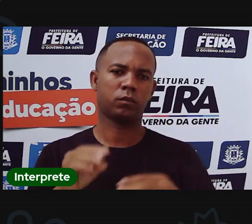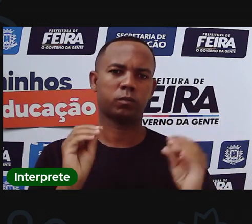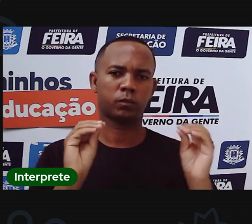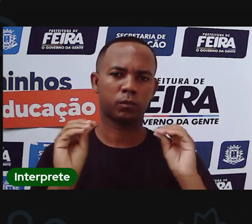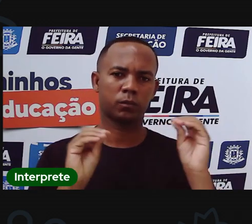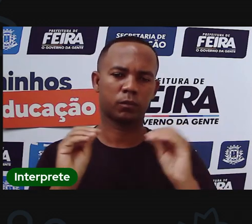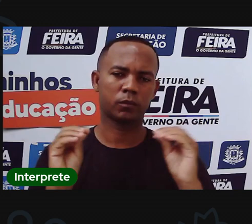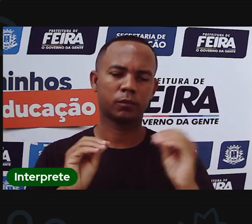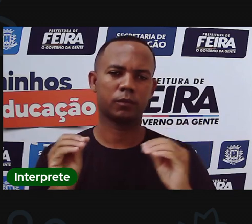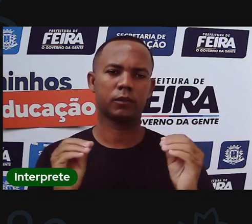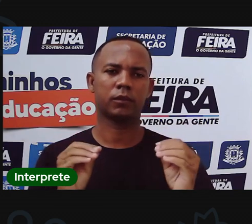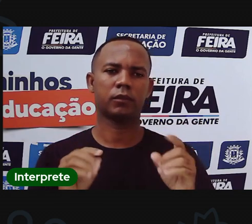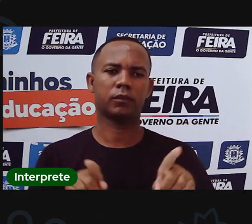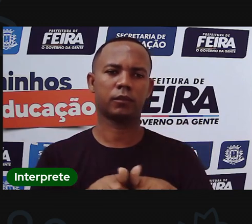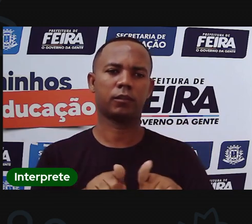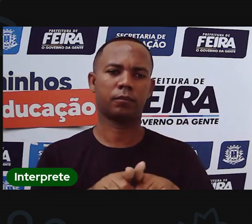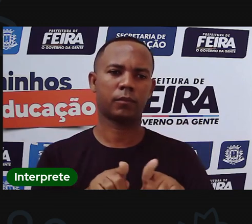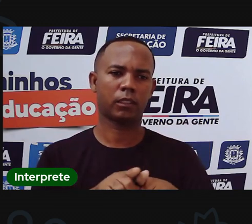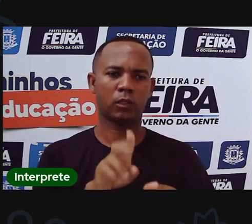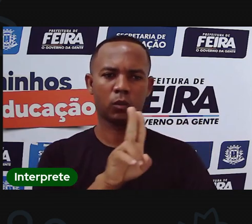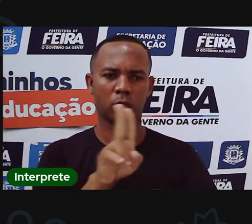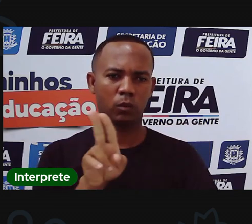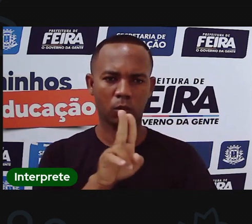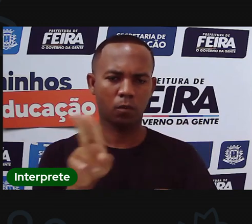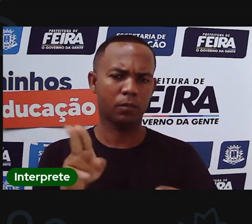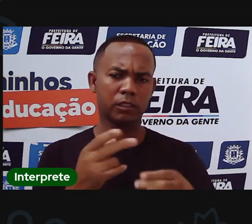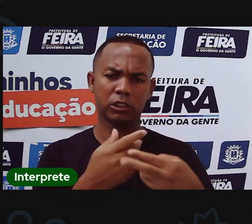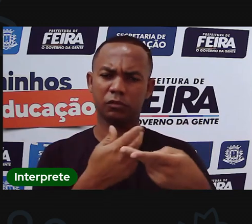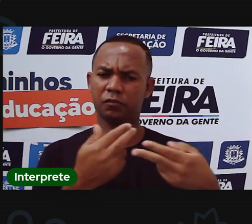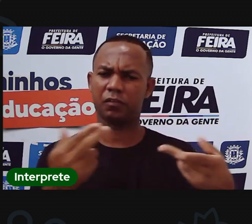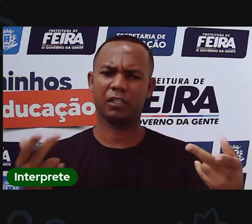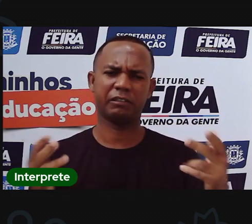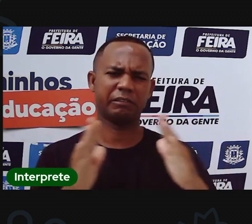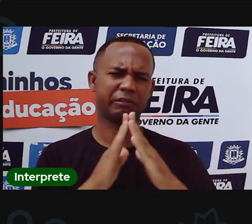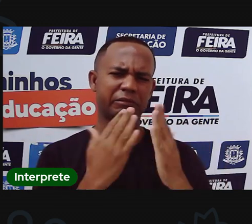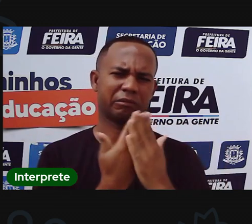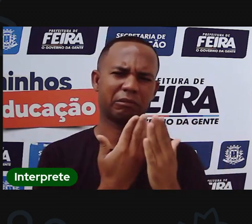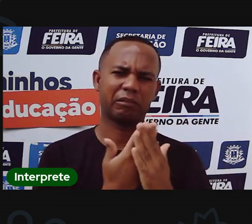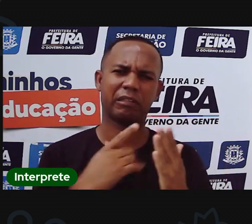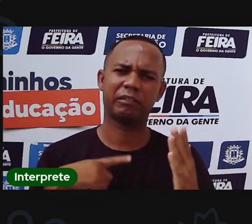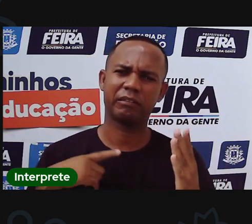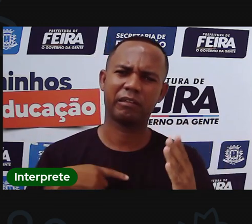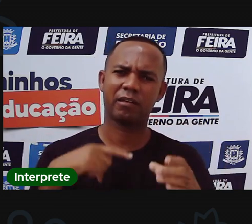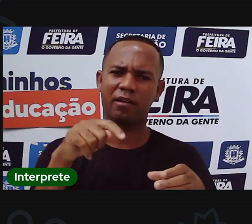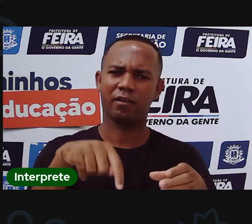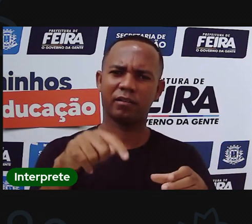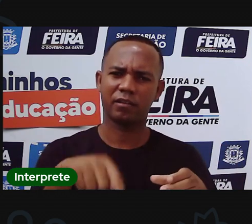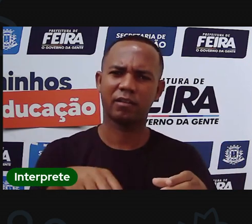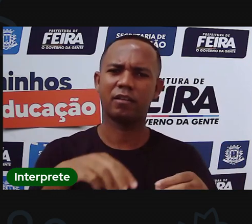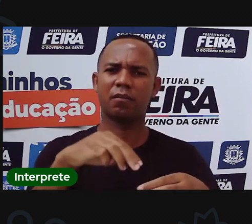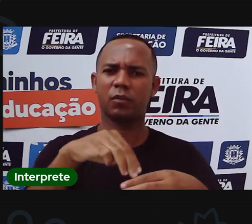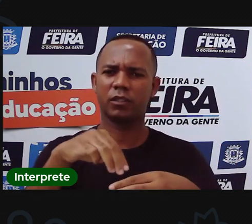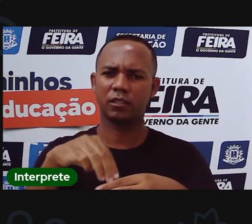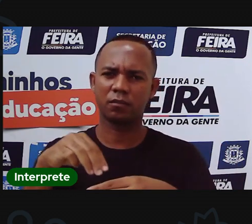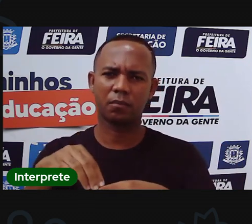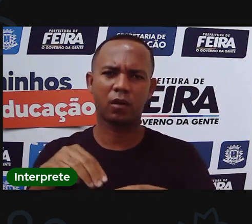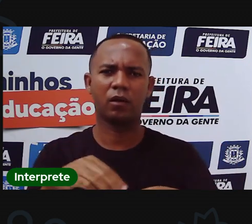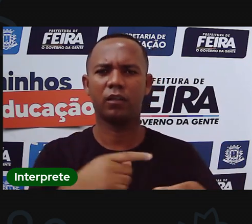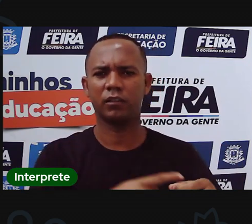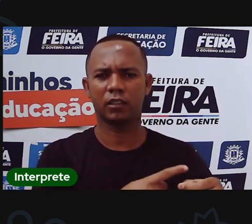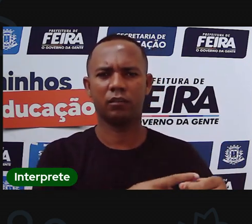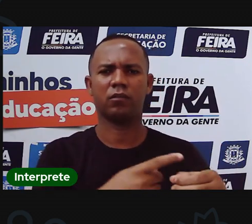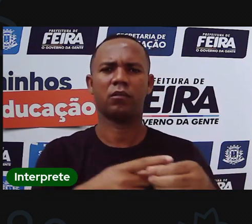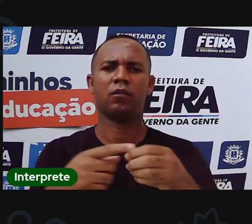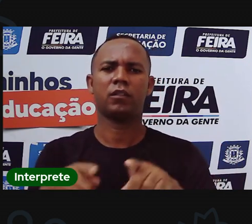China Carneiro, Cilda Ramos de Souza, Monsenhor Mário Pessoa, as escolas municipais, a Delice